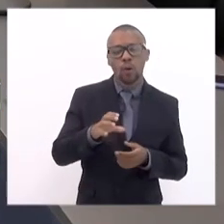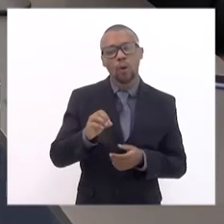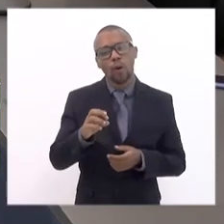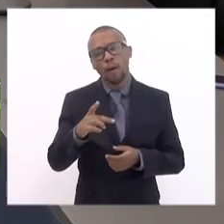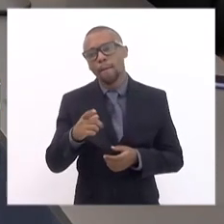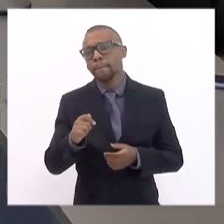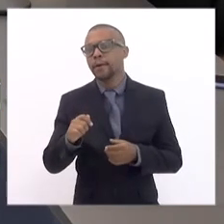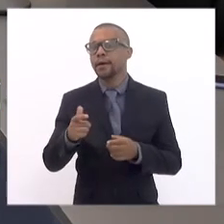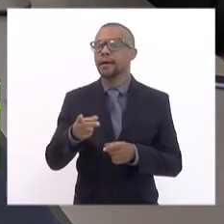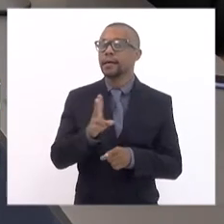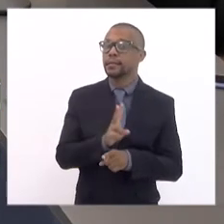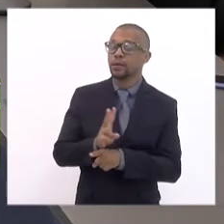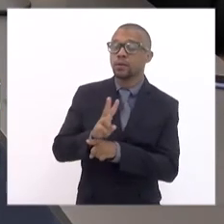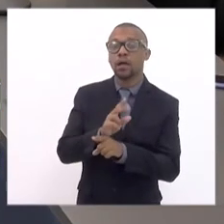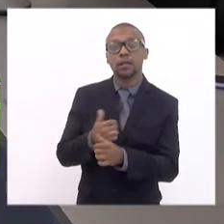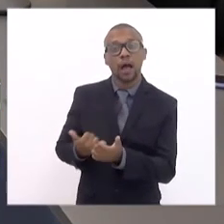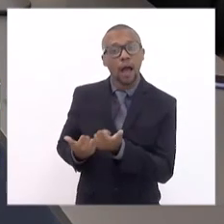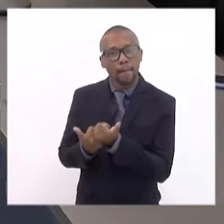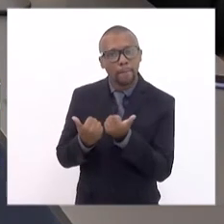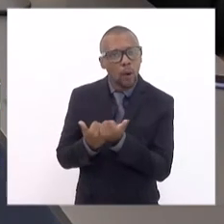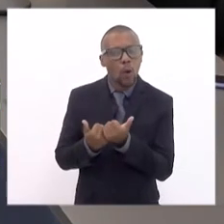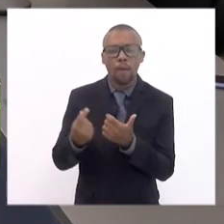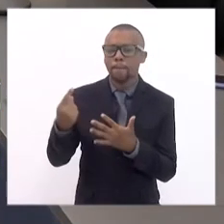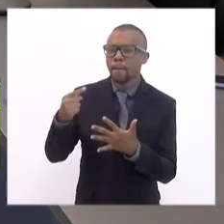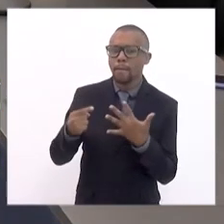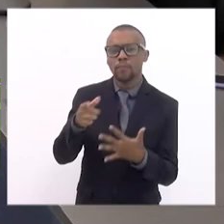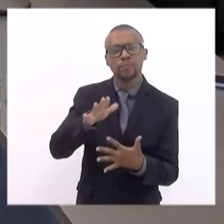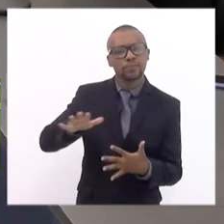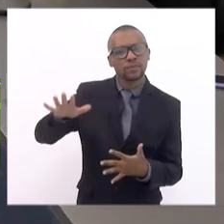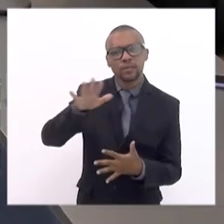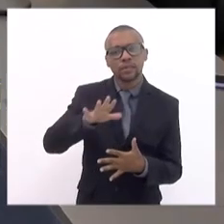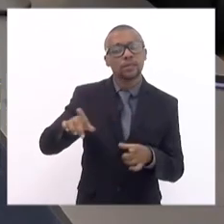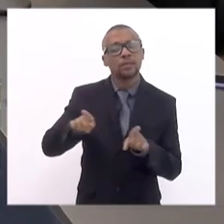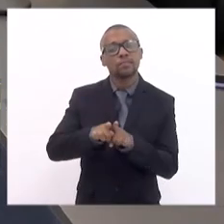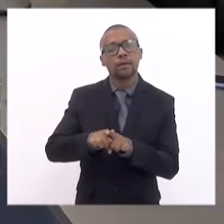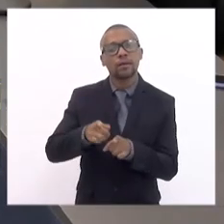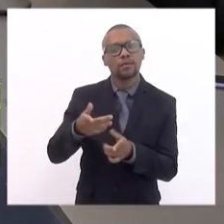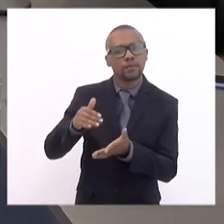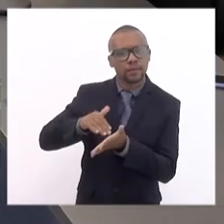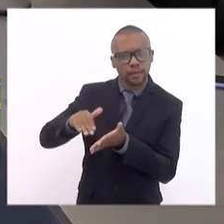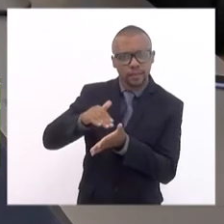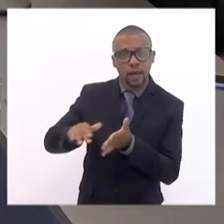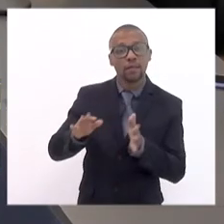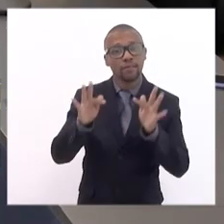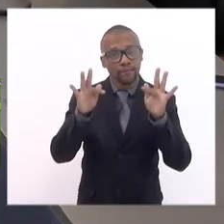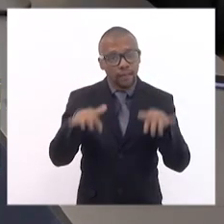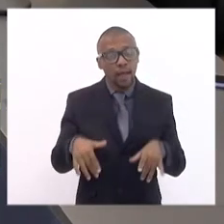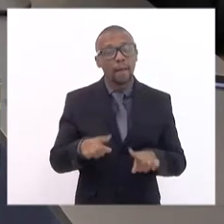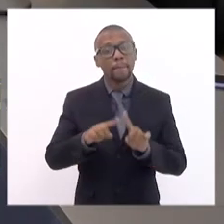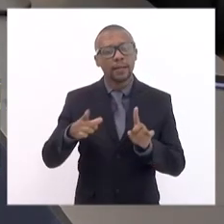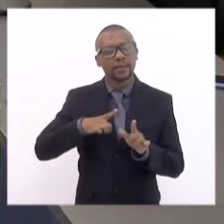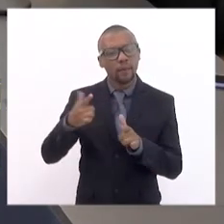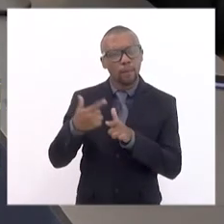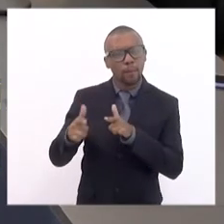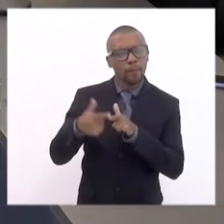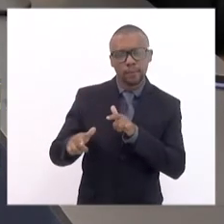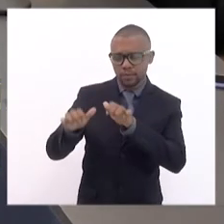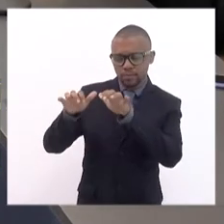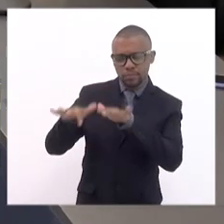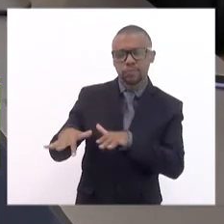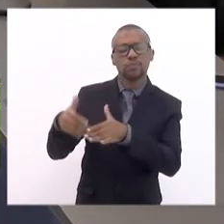segurança, apoio, enfim, de modo geral. E o secretário Patrick Weber, vou encerrar, Mink, mas surgiu aqui uma questão no chat,